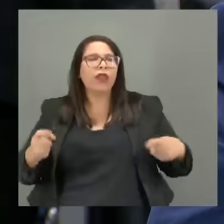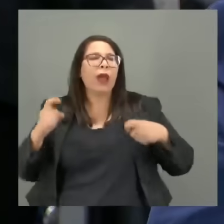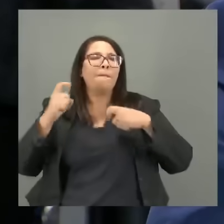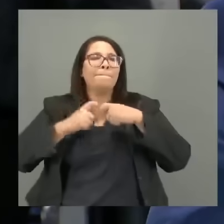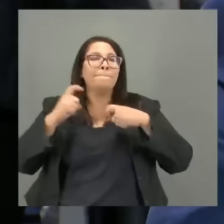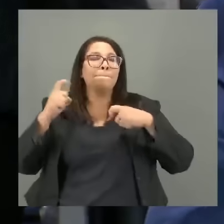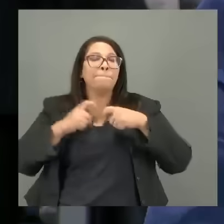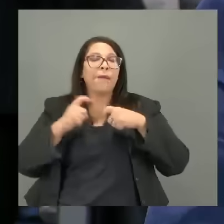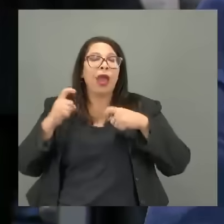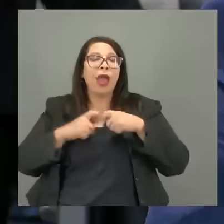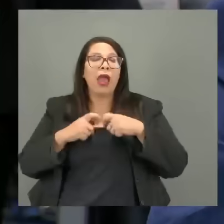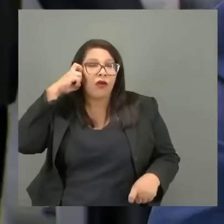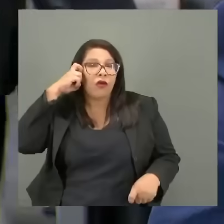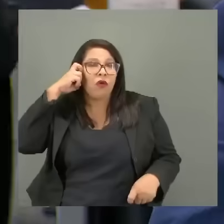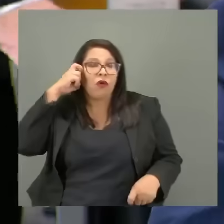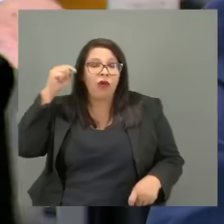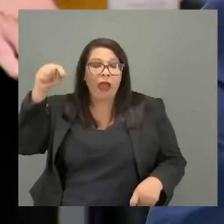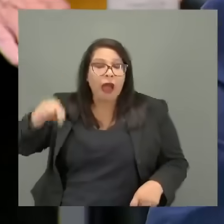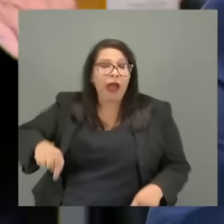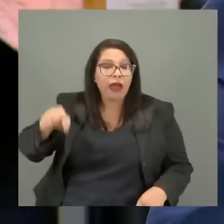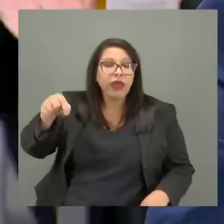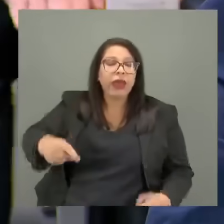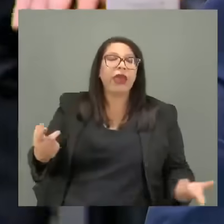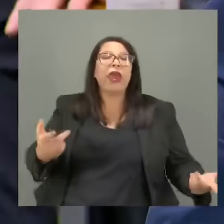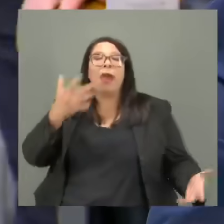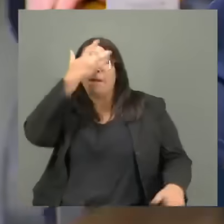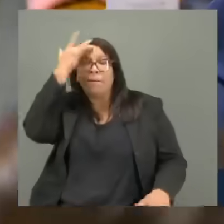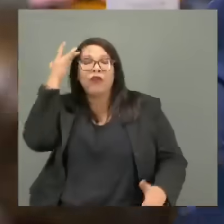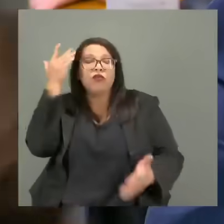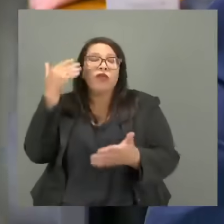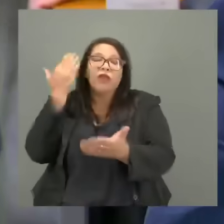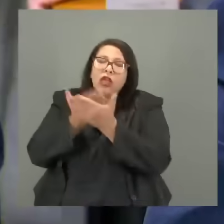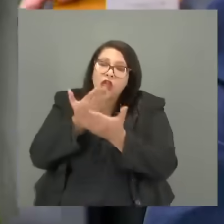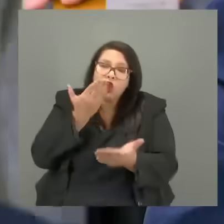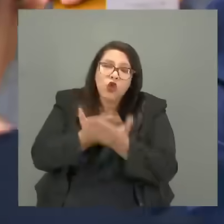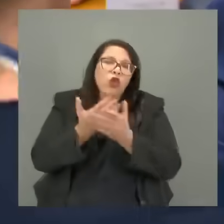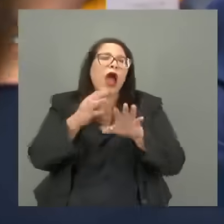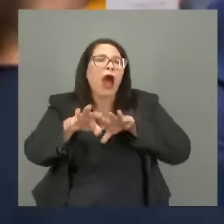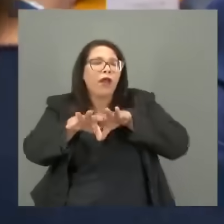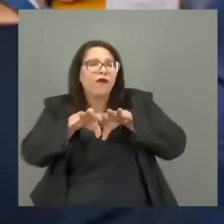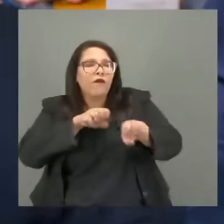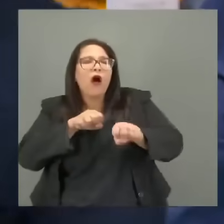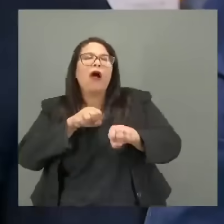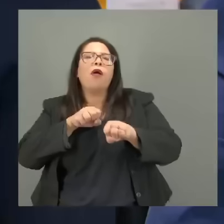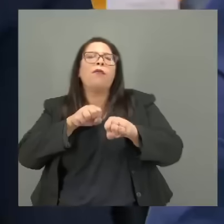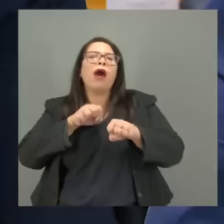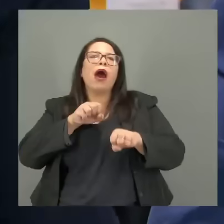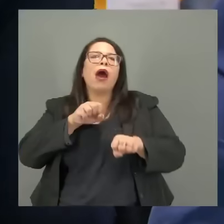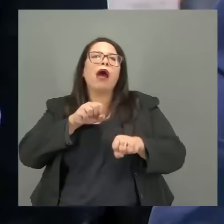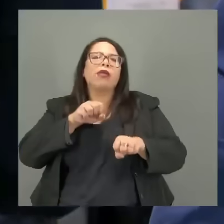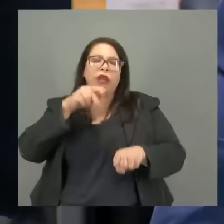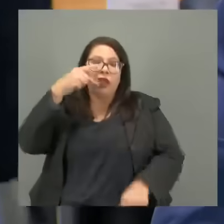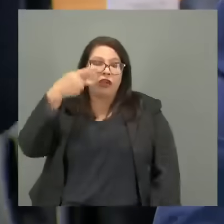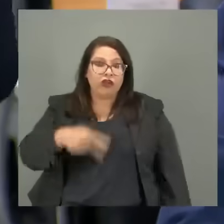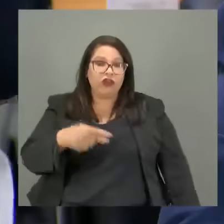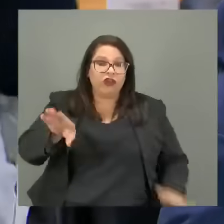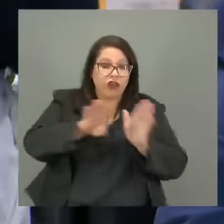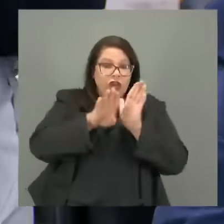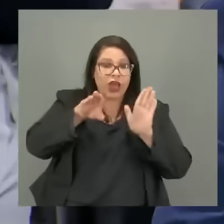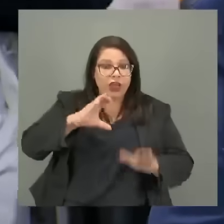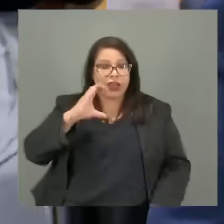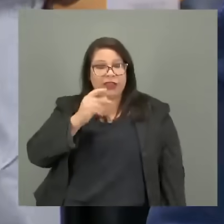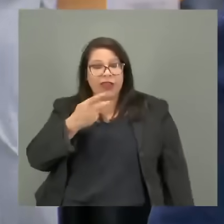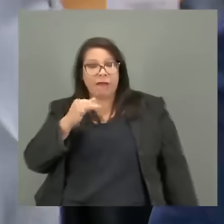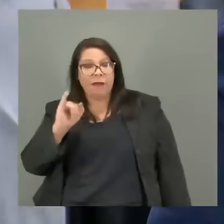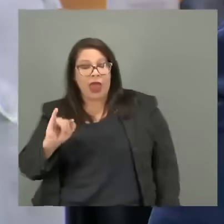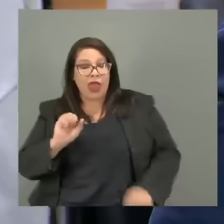que foram humilhados, pessoas que estudaram a vida inteira, que nós tivemos aqui momentos tristes, que